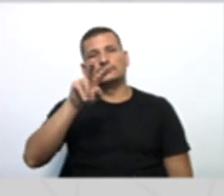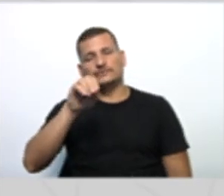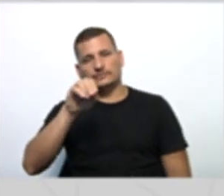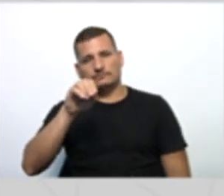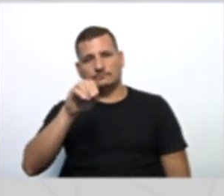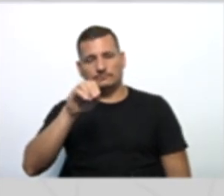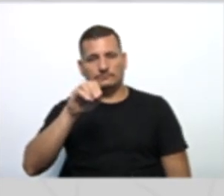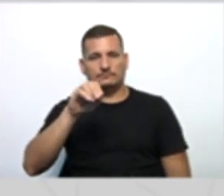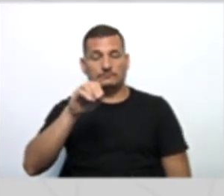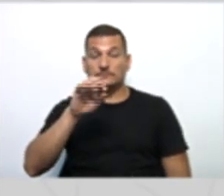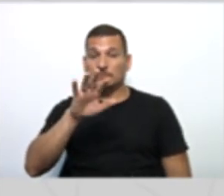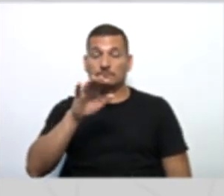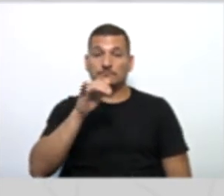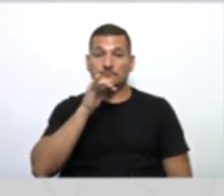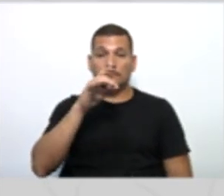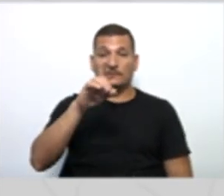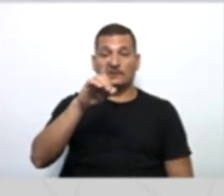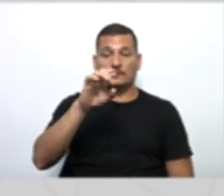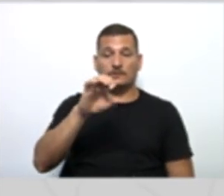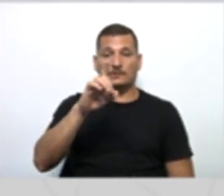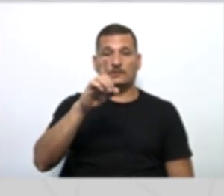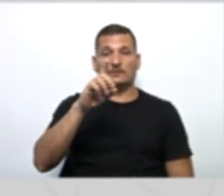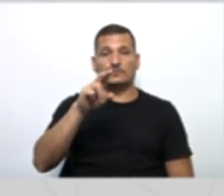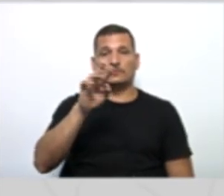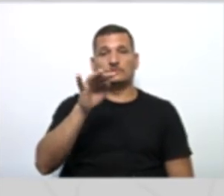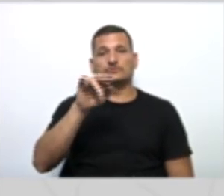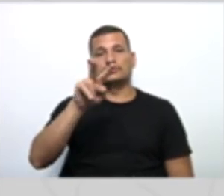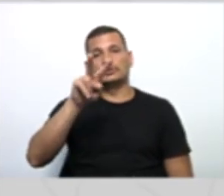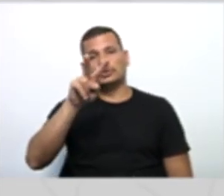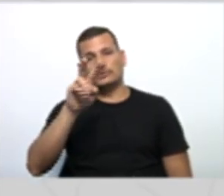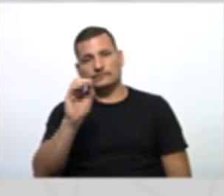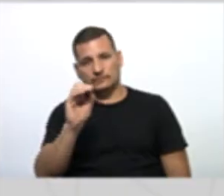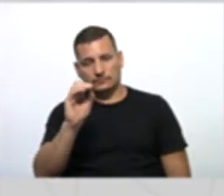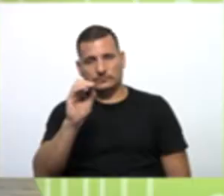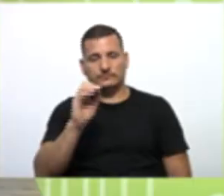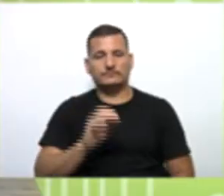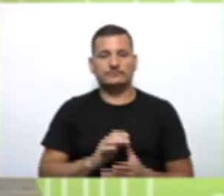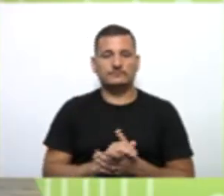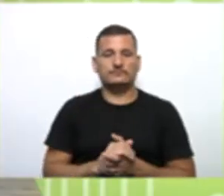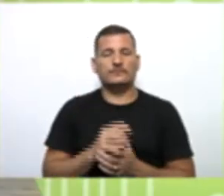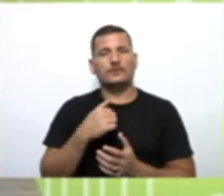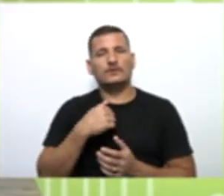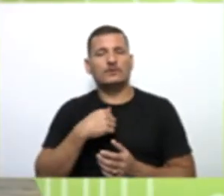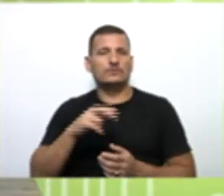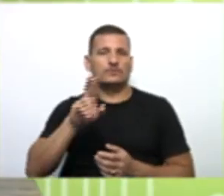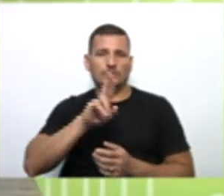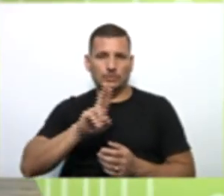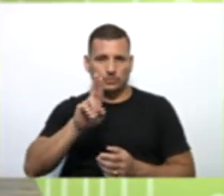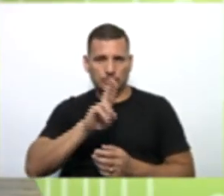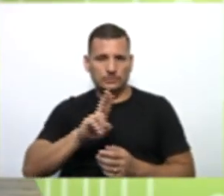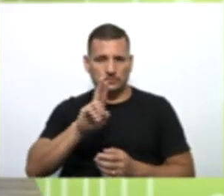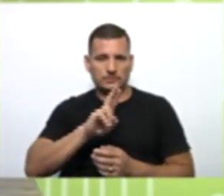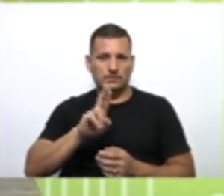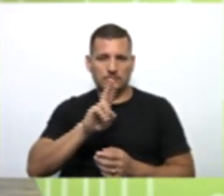eu parto do particular para o geral. Eu vou utilizar uma ideia